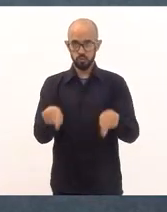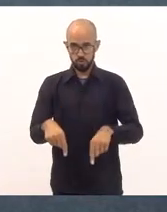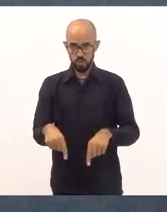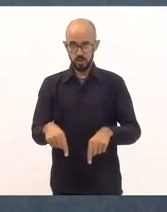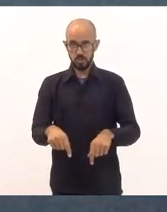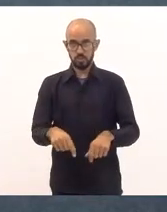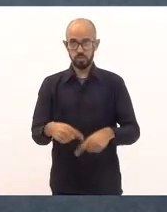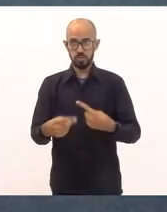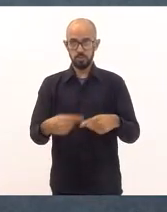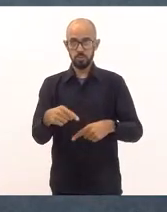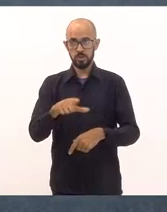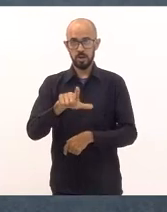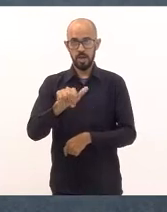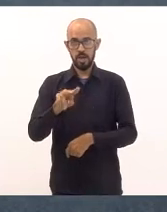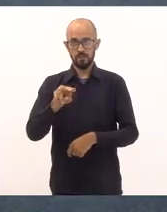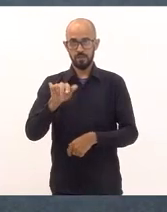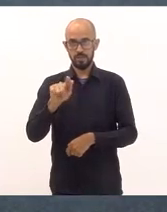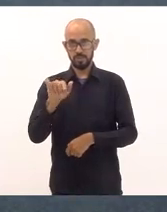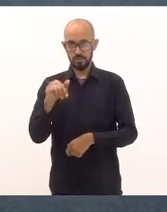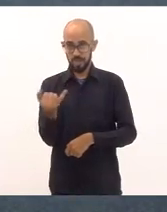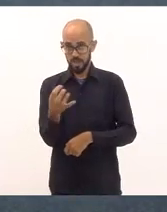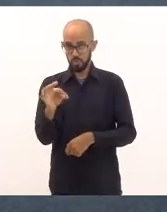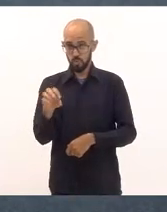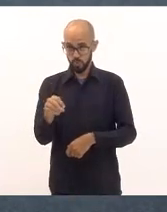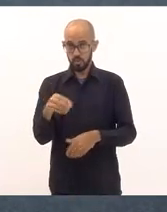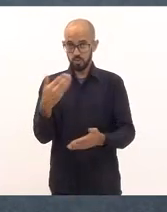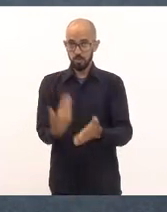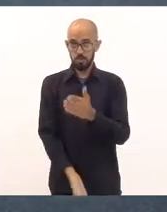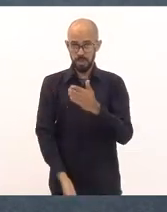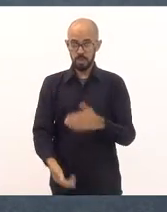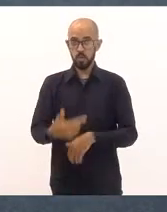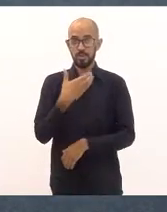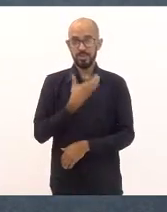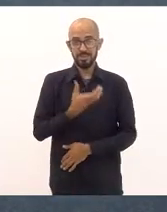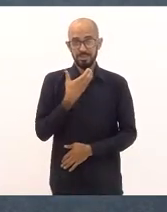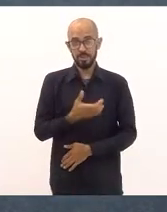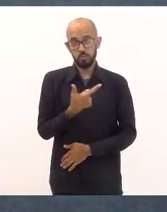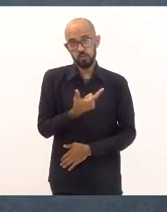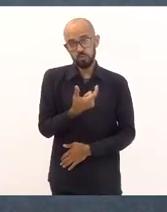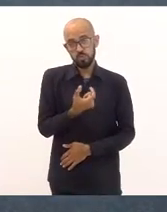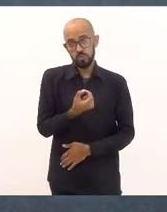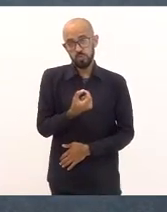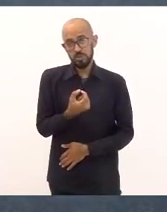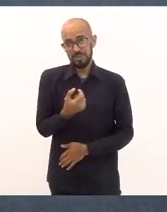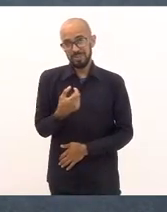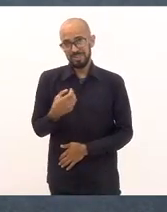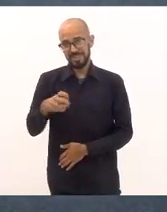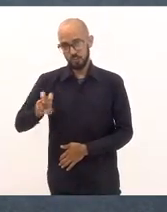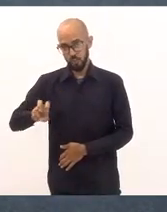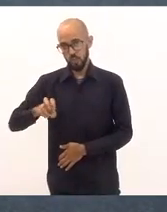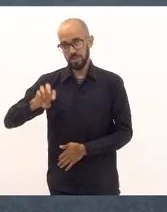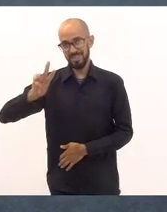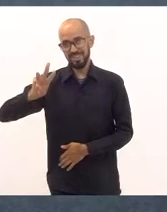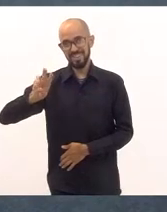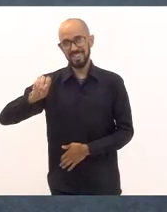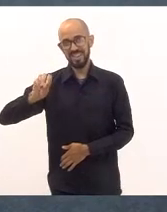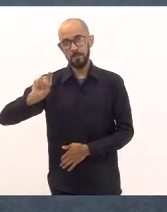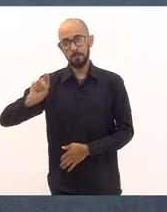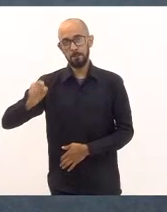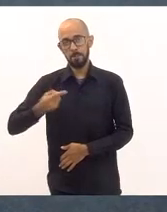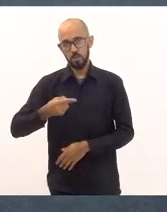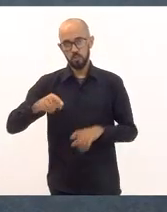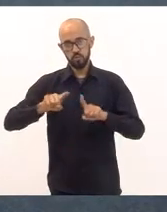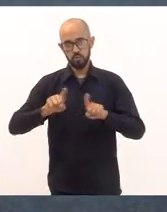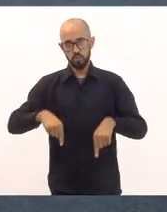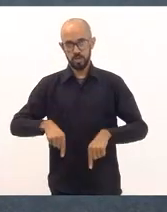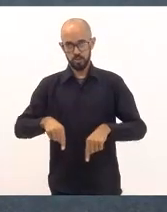Lava Jato, perdeu em um ano, em dezembro de 2005, 30 mil empregos.